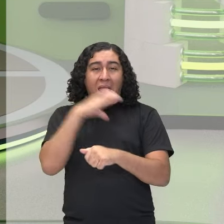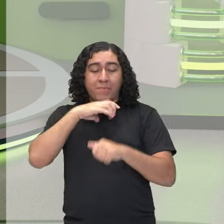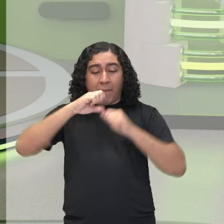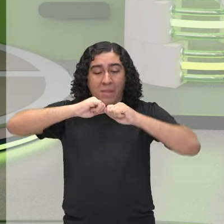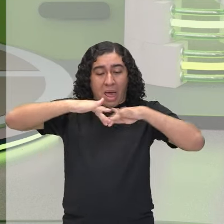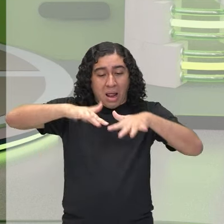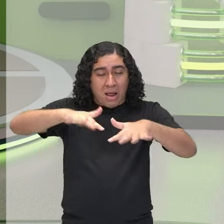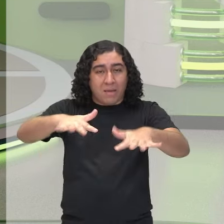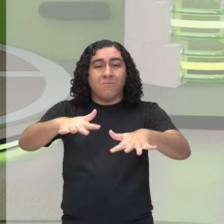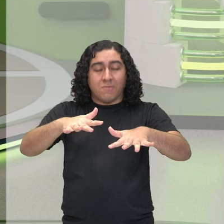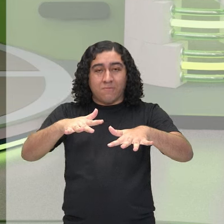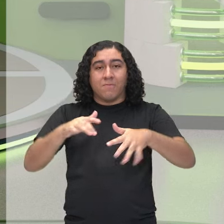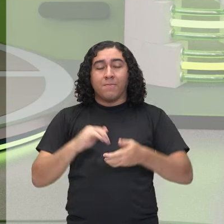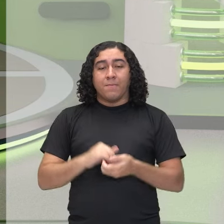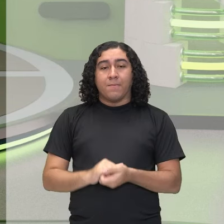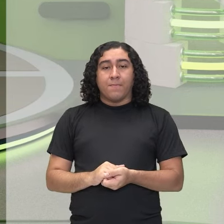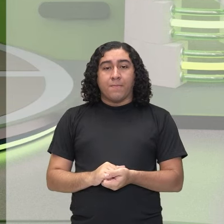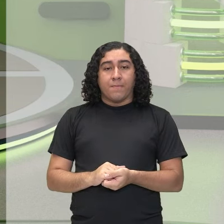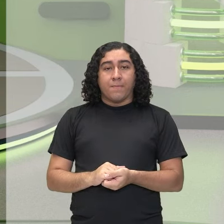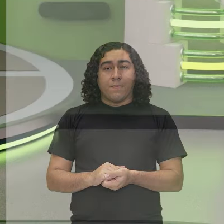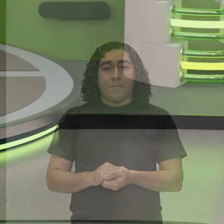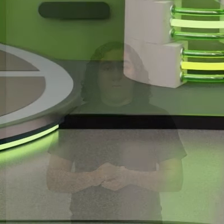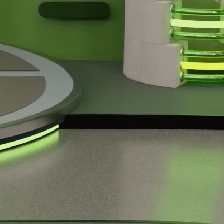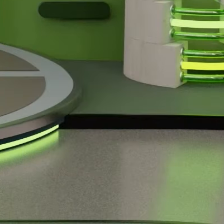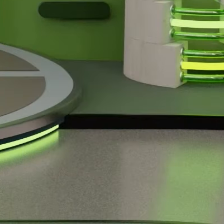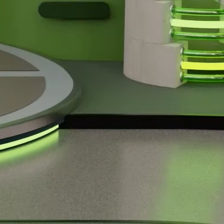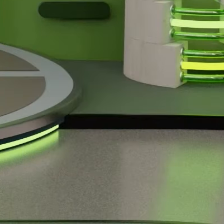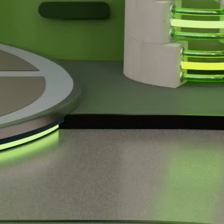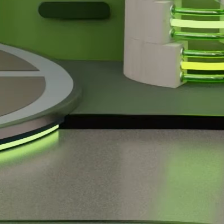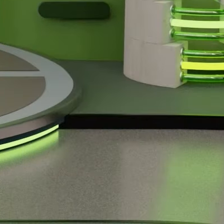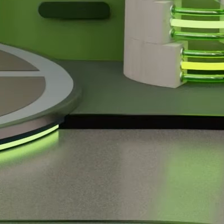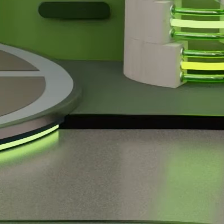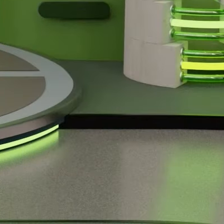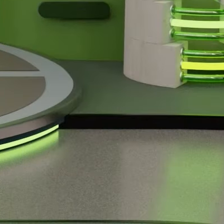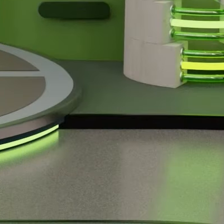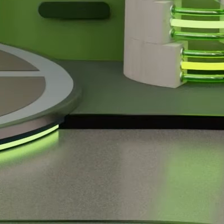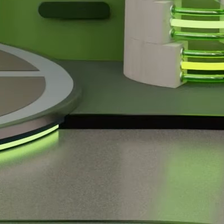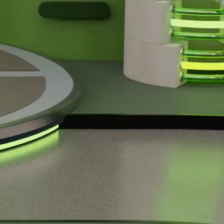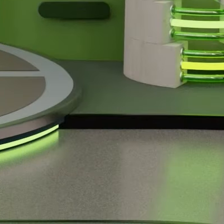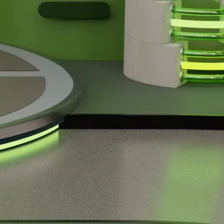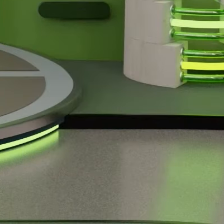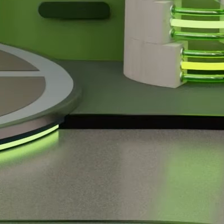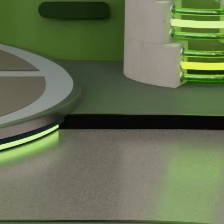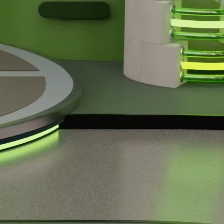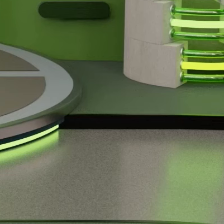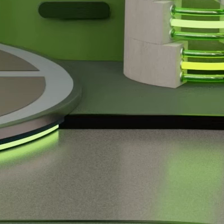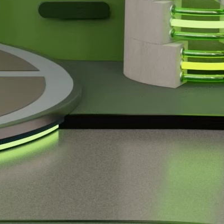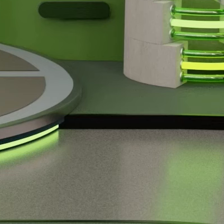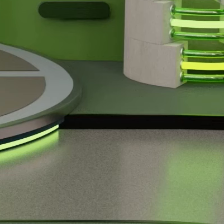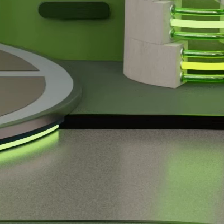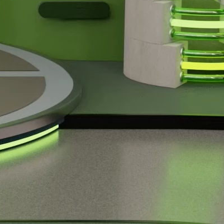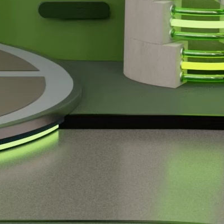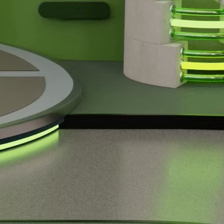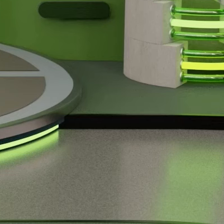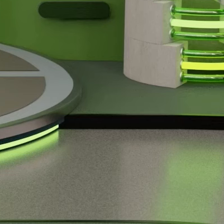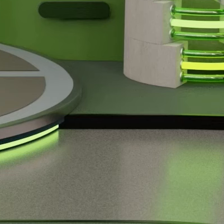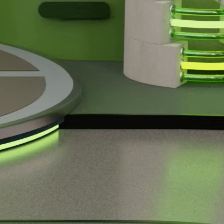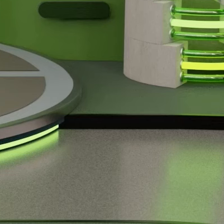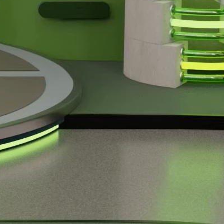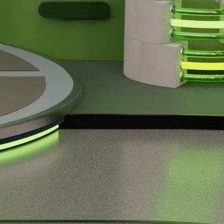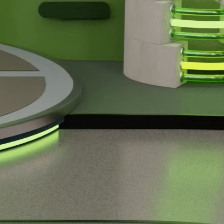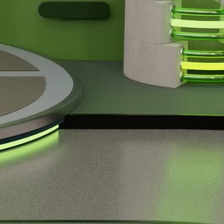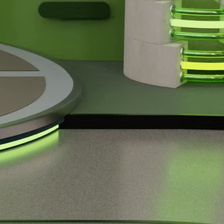facilidade, a incidência dele é quase em todo o estado, o país, e foi introduzido, por isso o